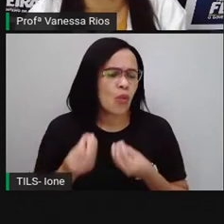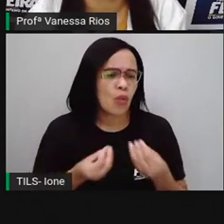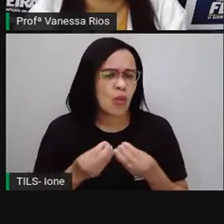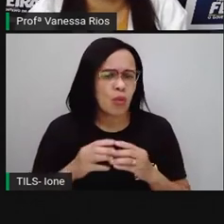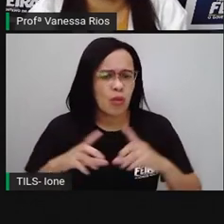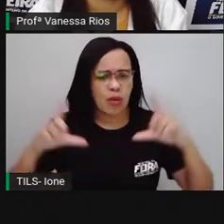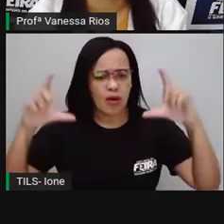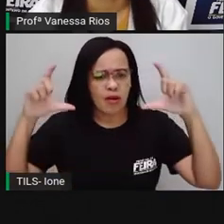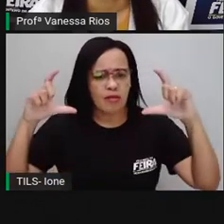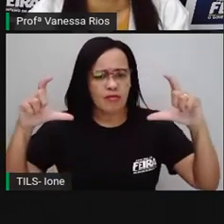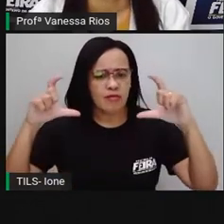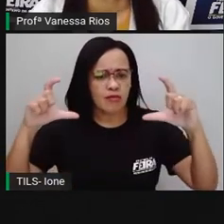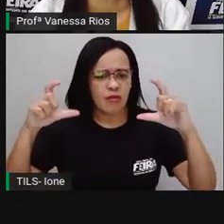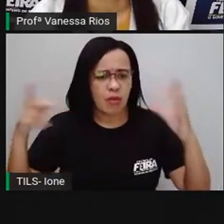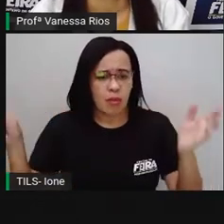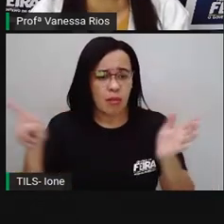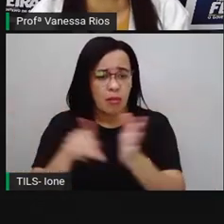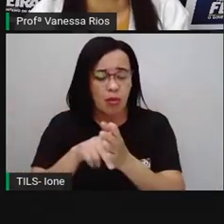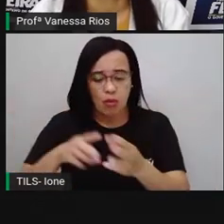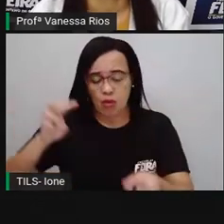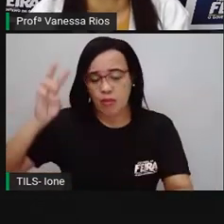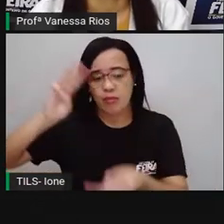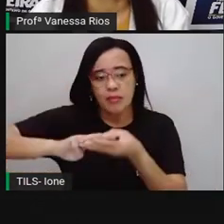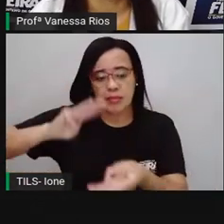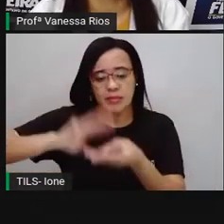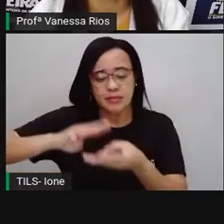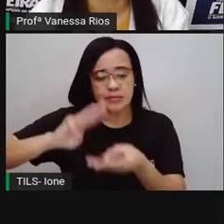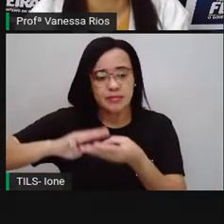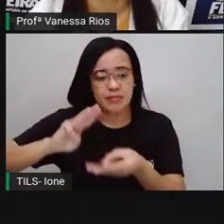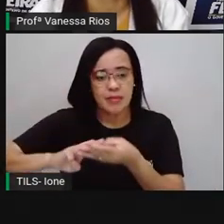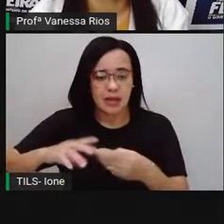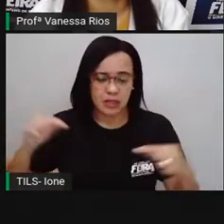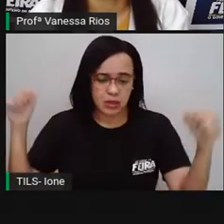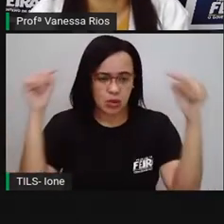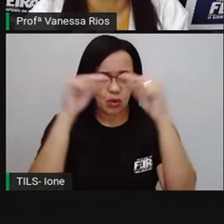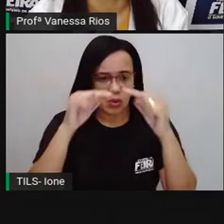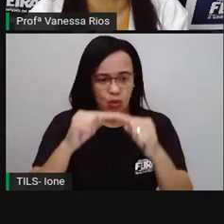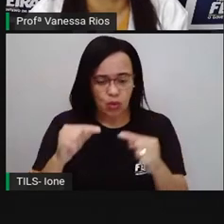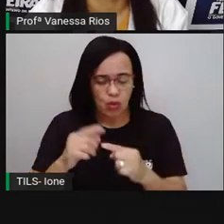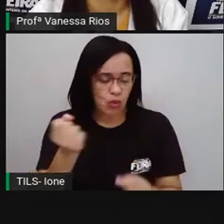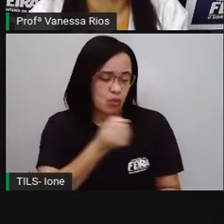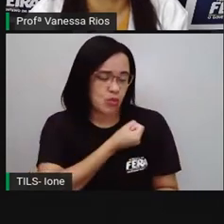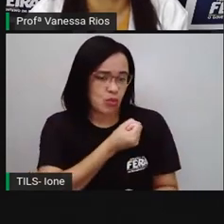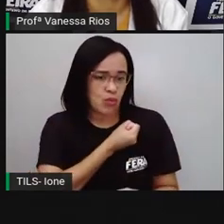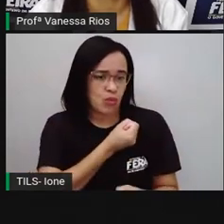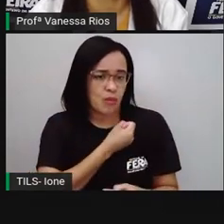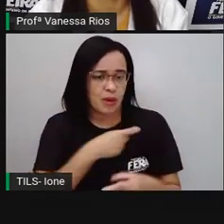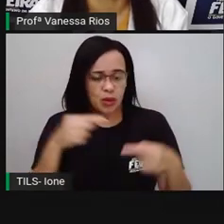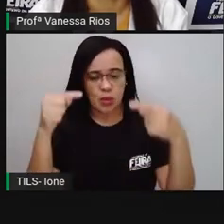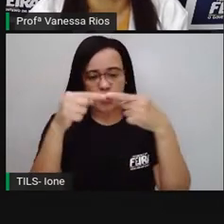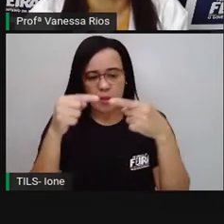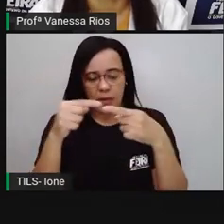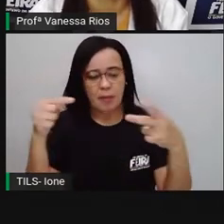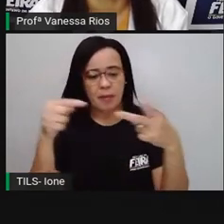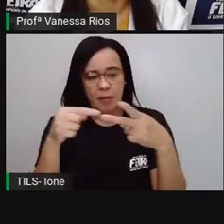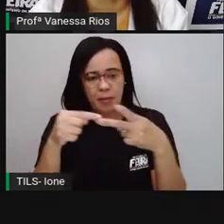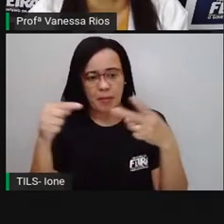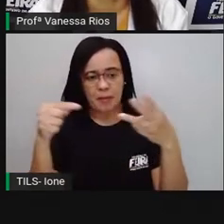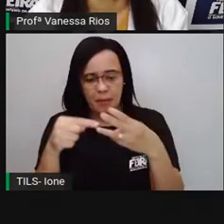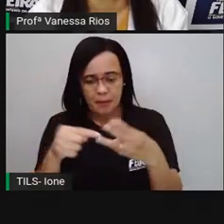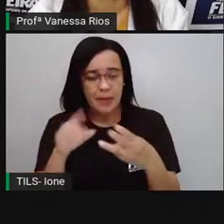fórmula matemática que relaciona o número de faces, de arestas e de vértices de poliedros